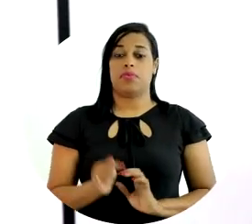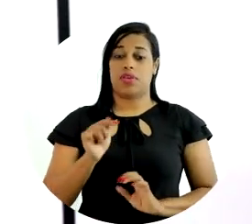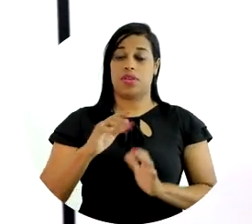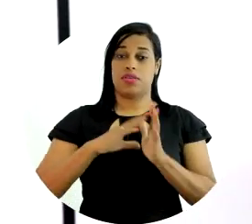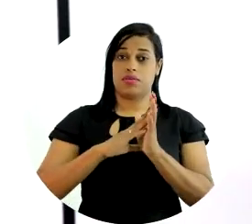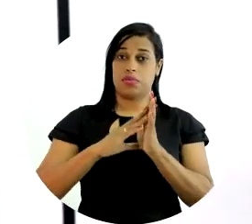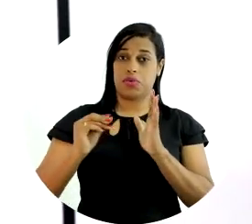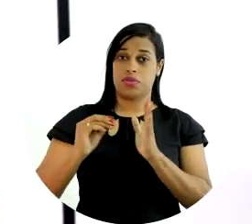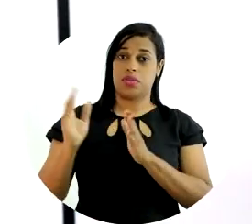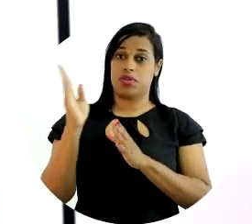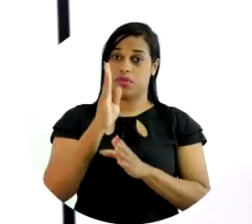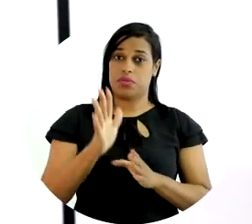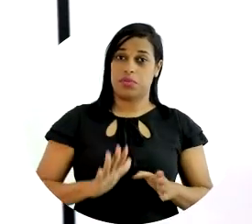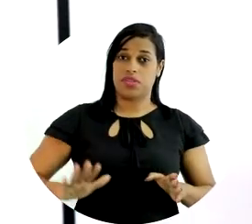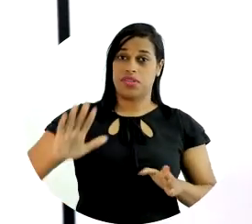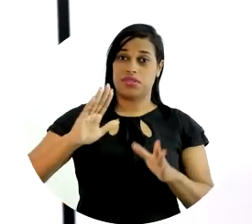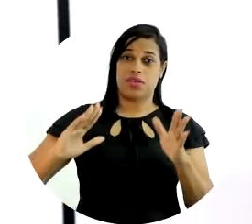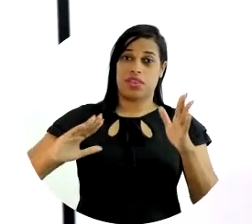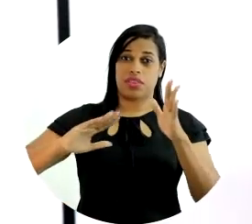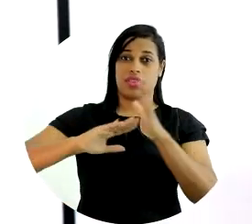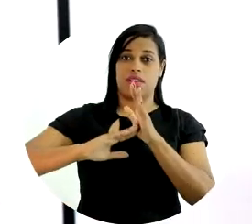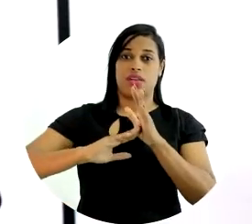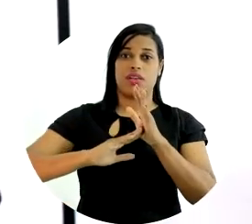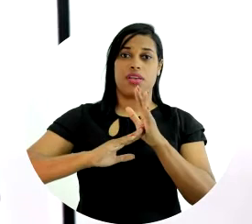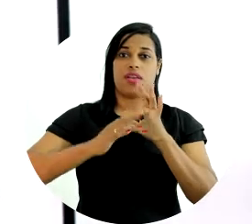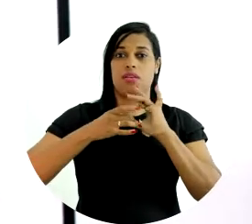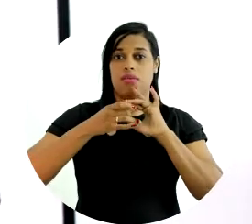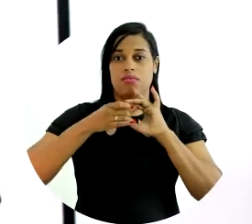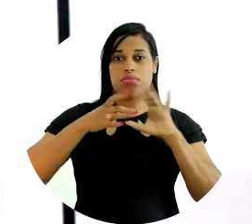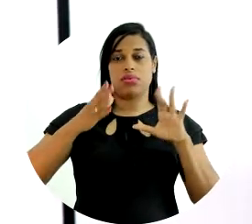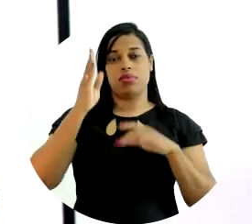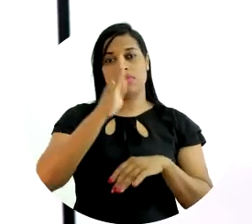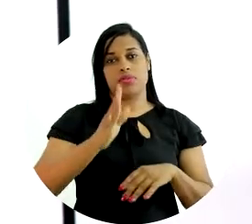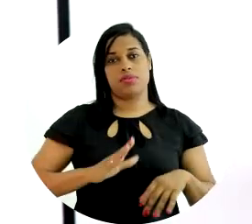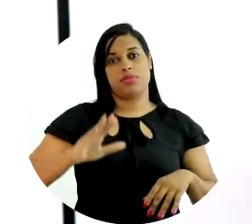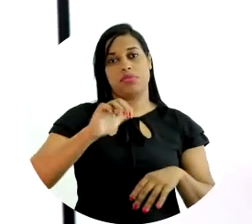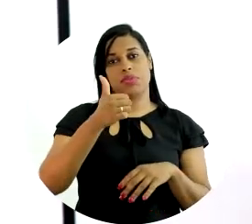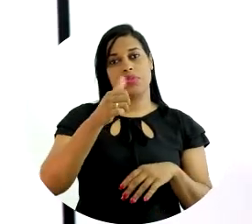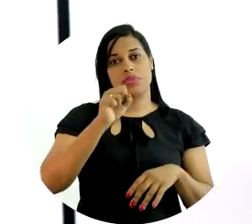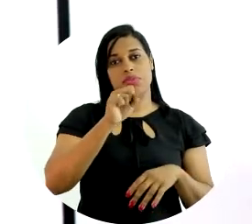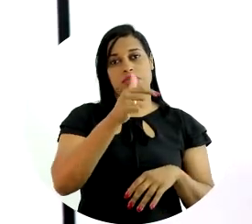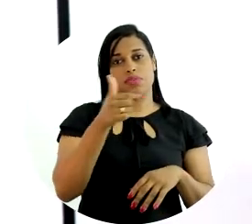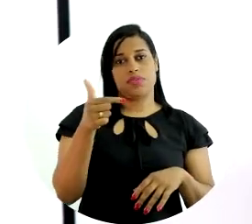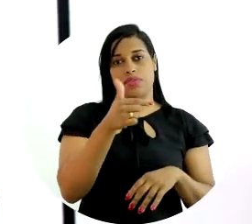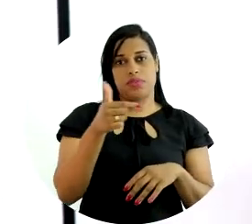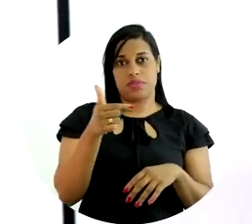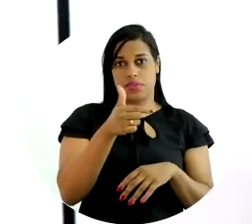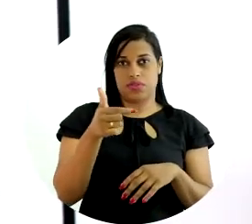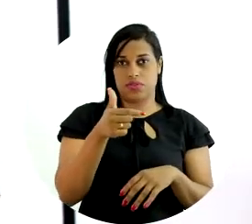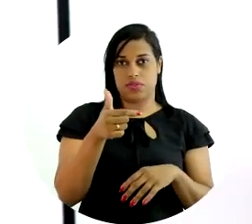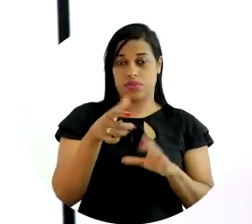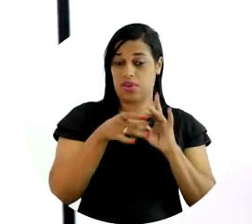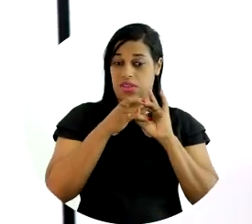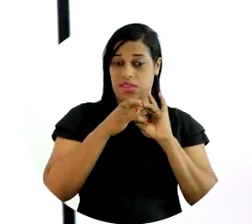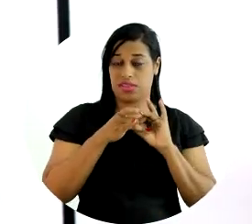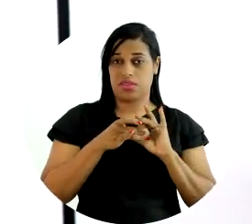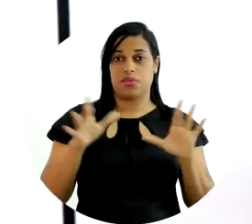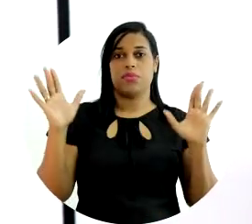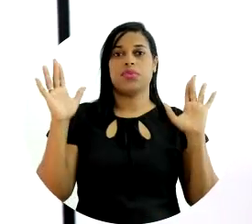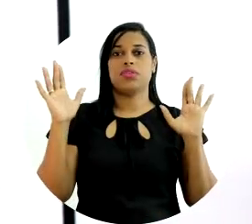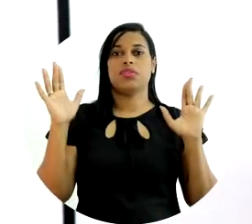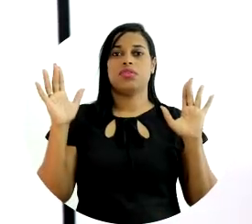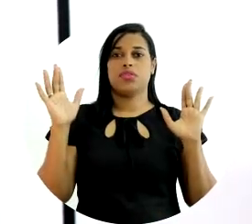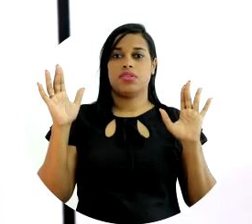a turnê e esse modelo segundo brasília pela aprovação até à independência do brasil em 1822 e aí com a